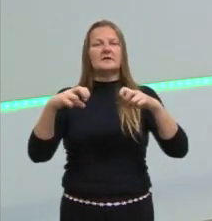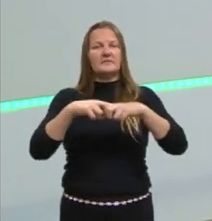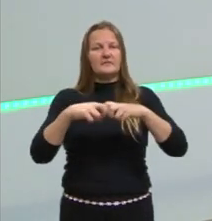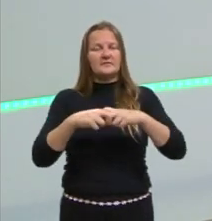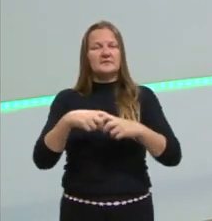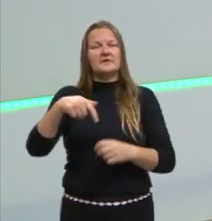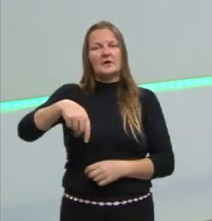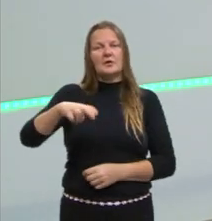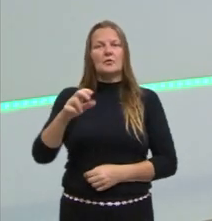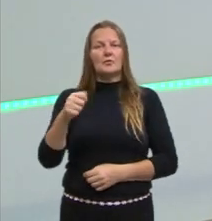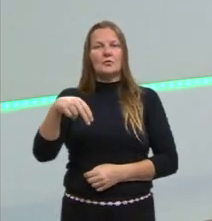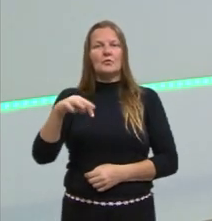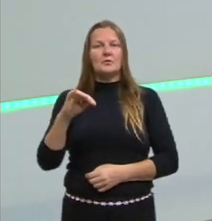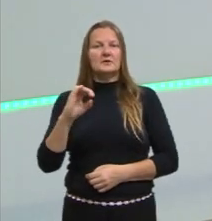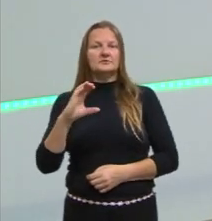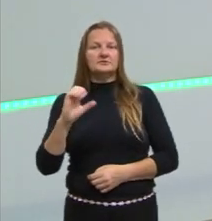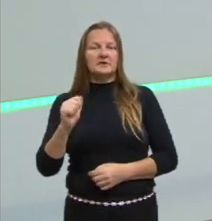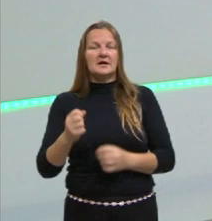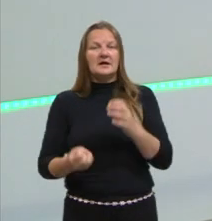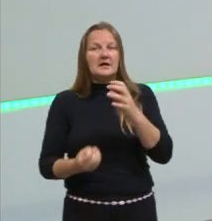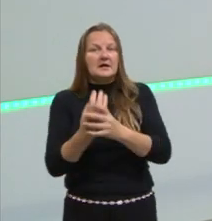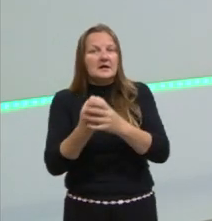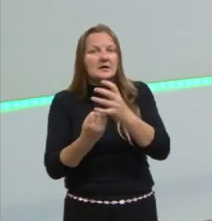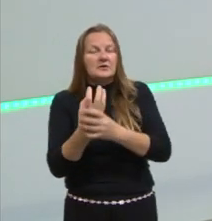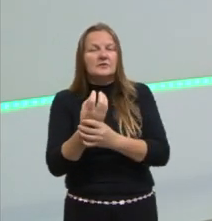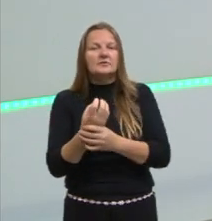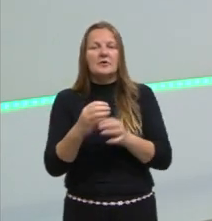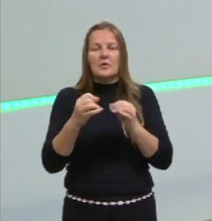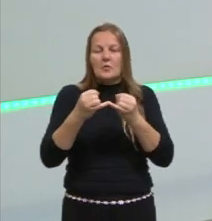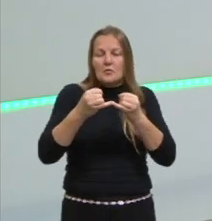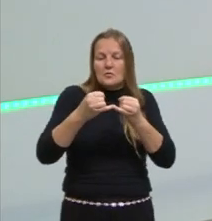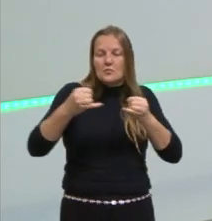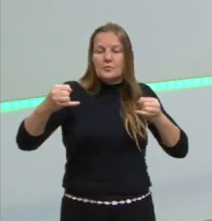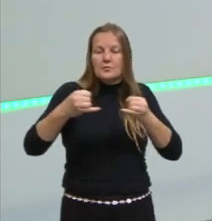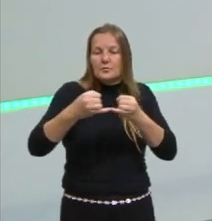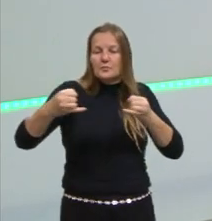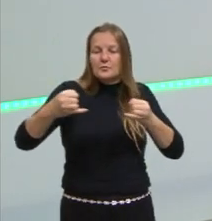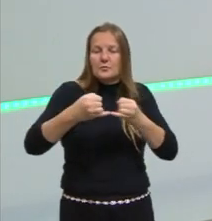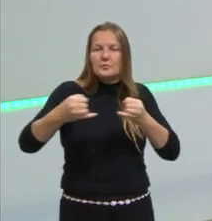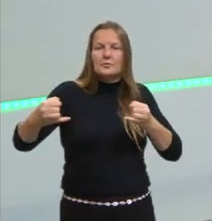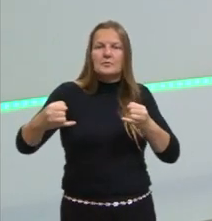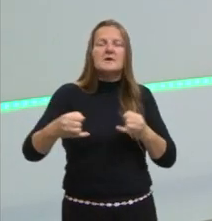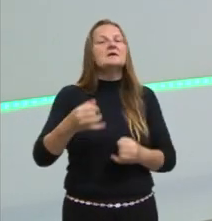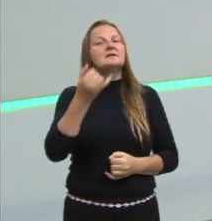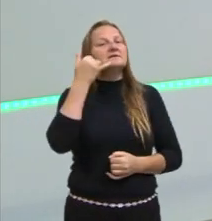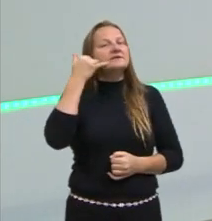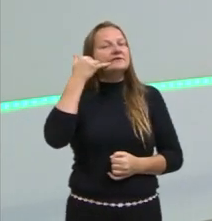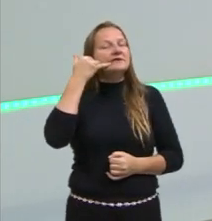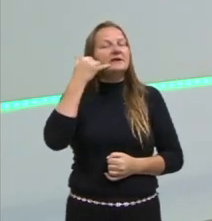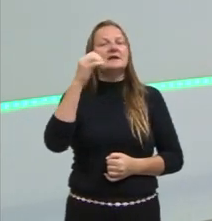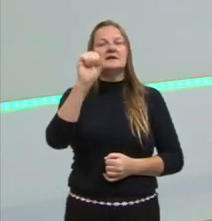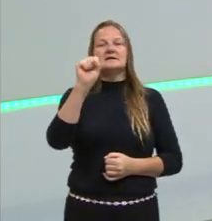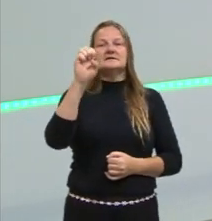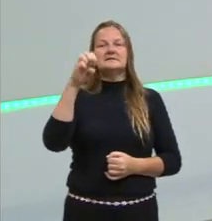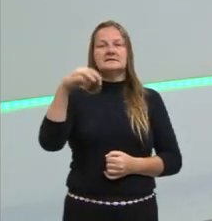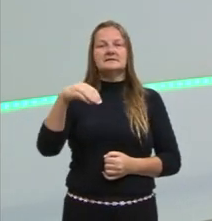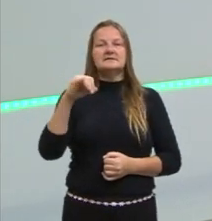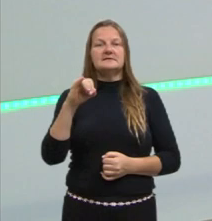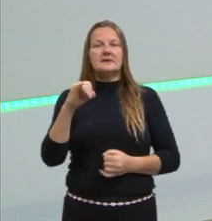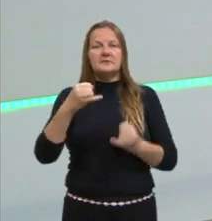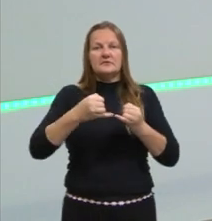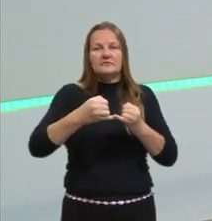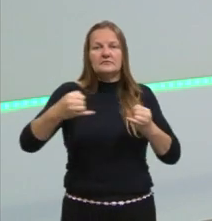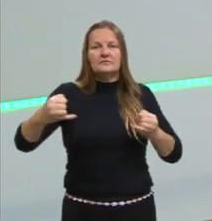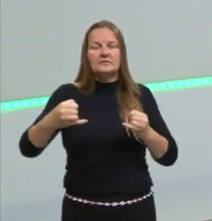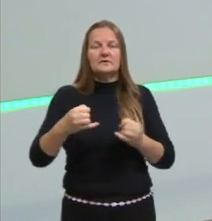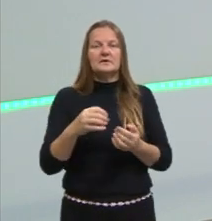porque foi possível a criação de supercondutores e os Nossos celulares né semicondutores e supercondutores é um